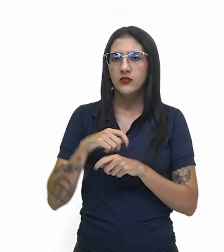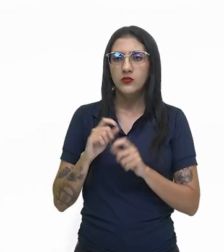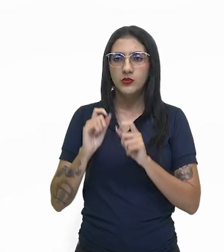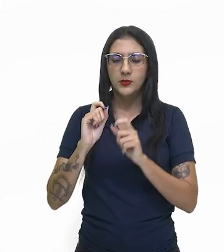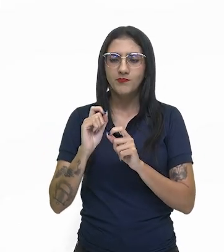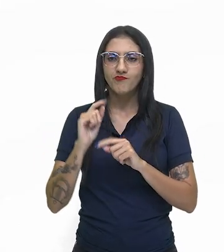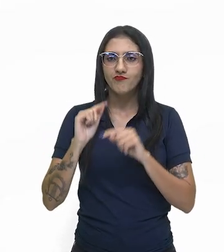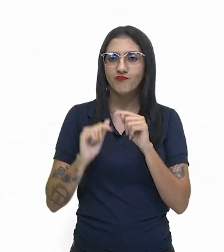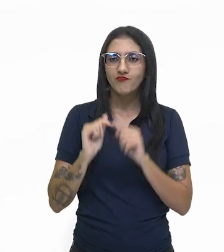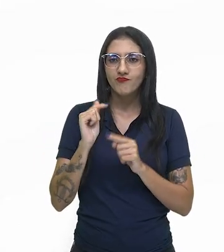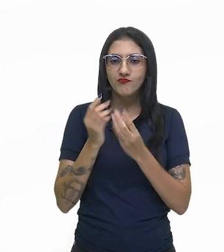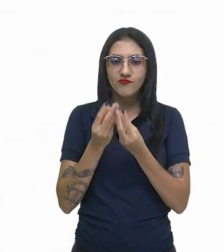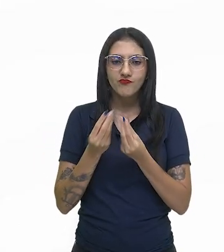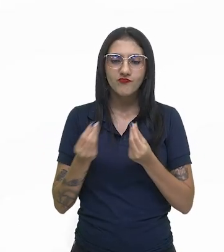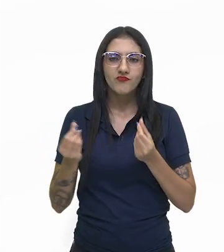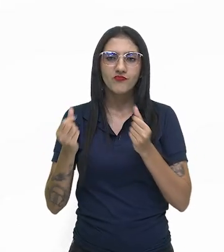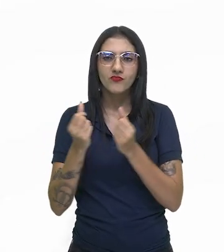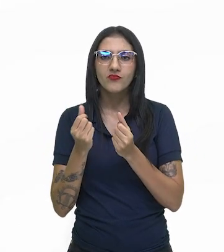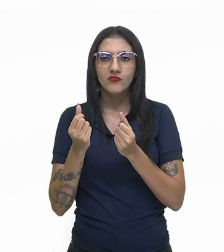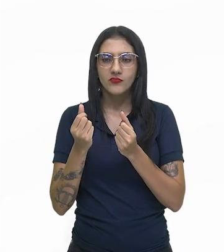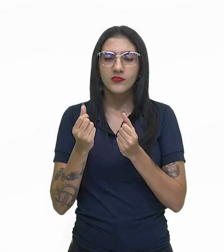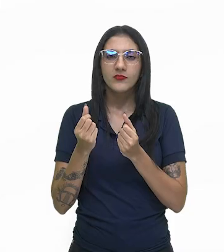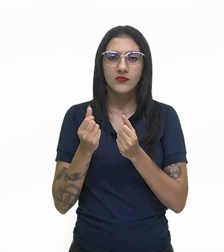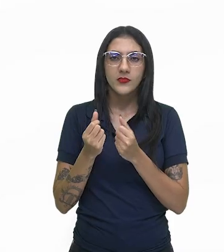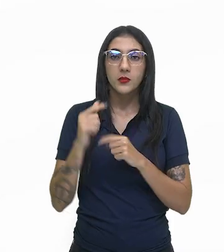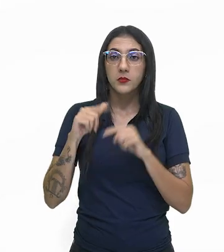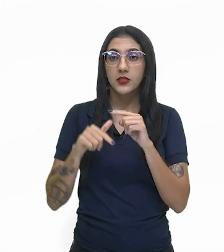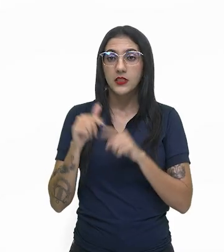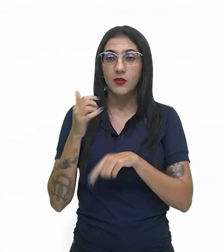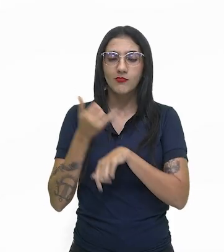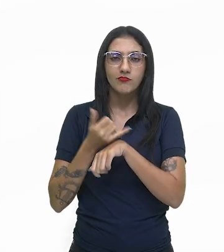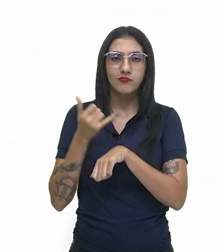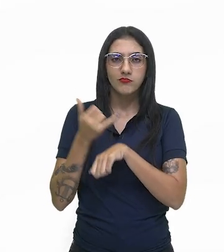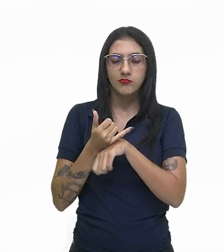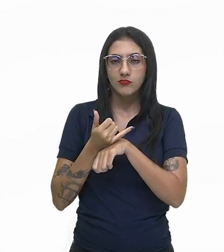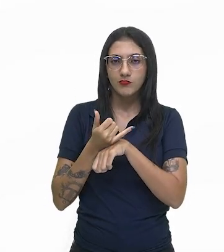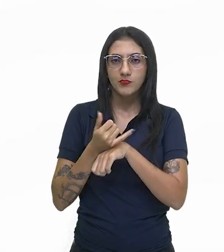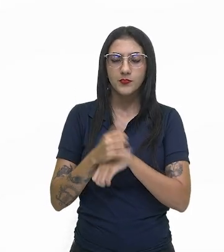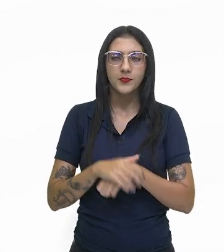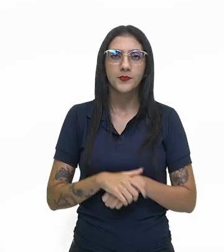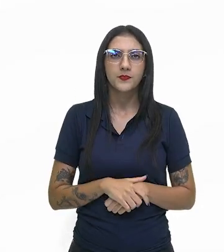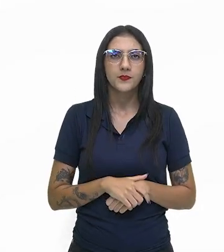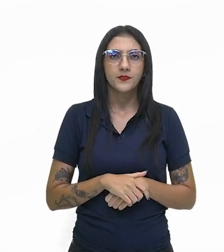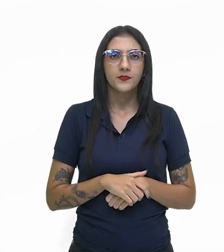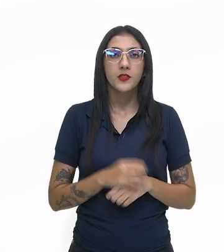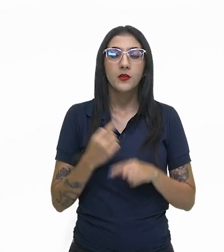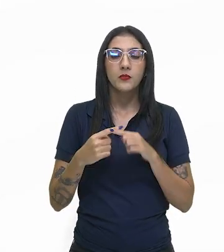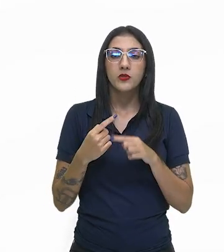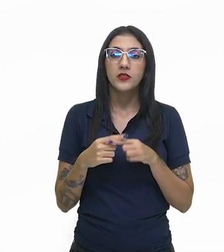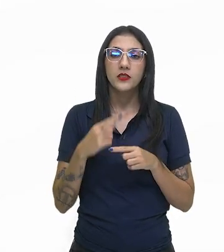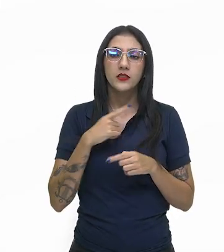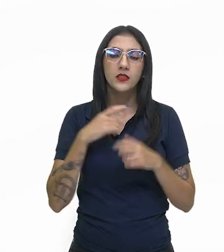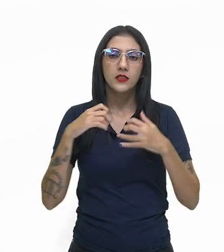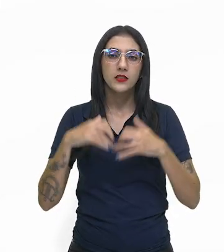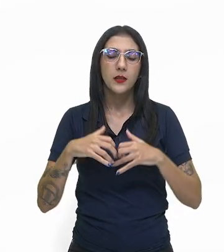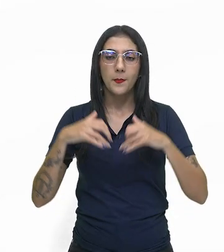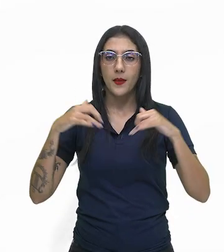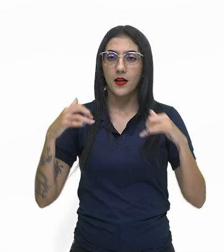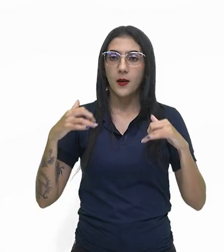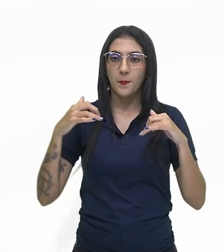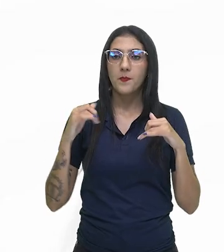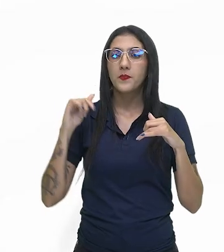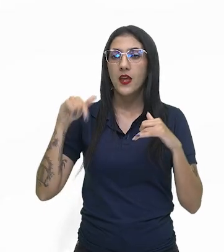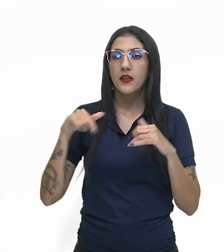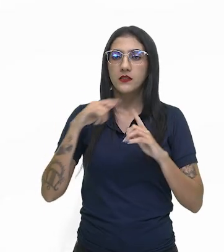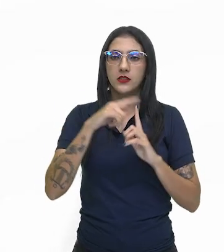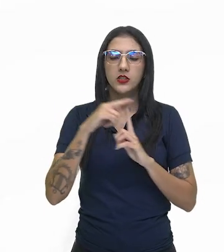componente metálico, tá? Esteja presente o componente metálico. Porque eu vou separar, gente, esse tipo